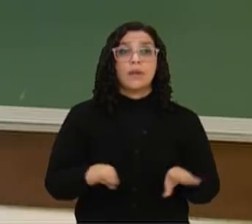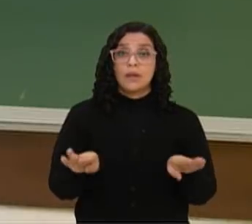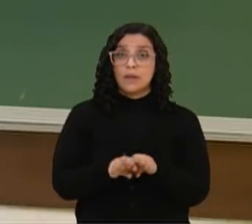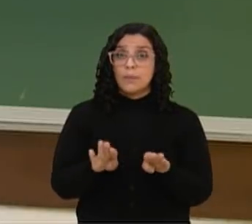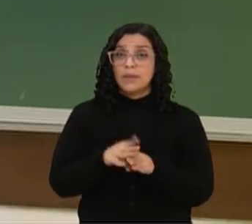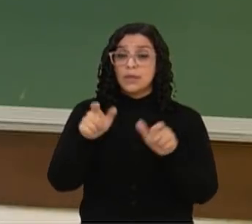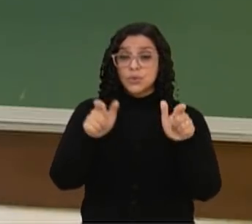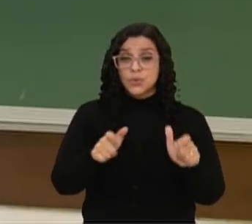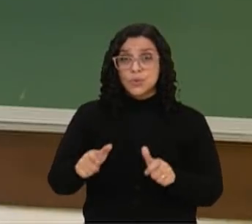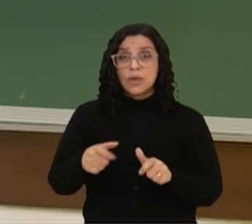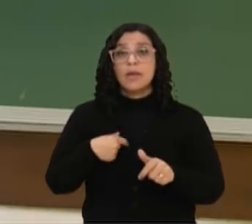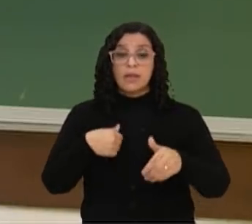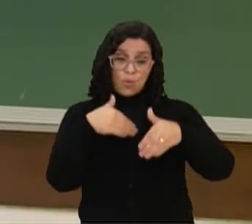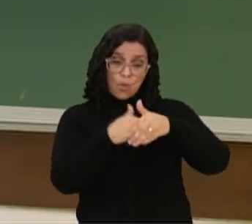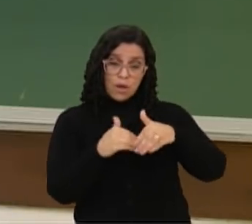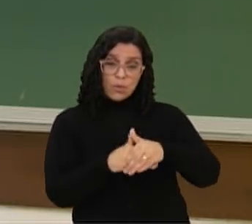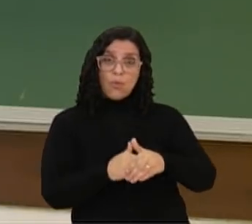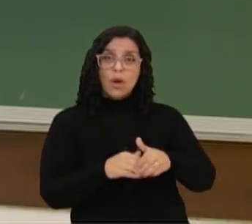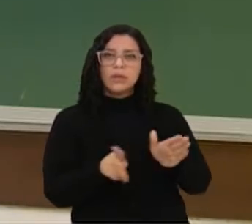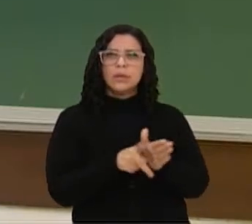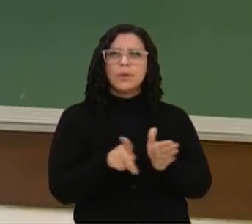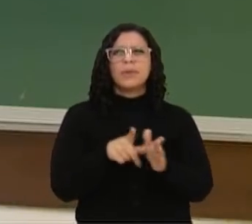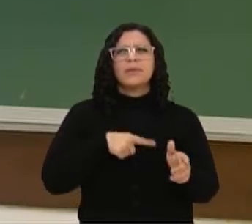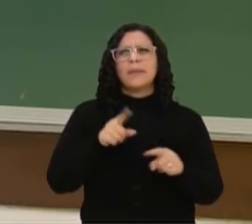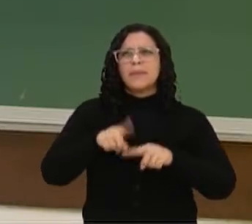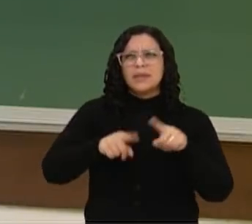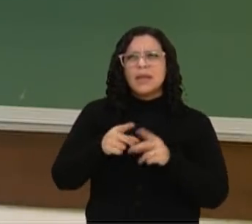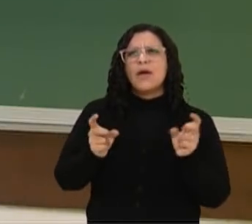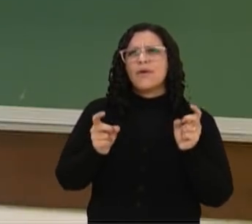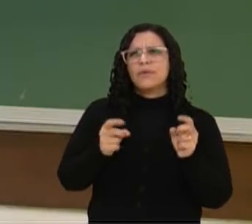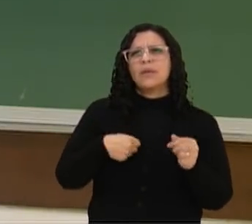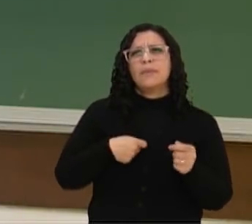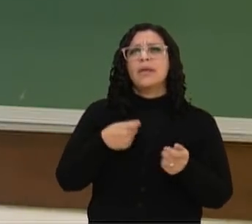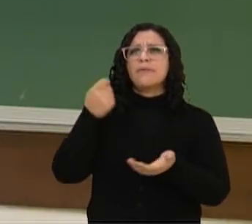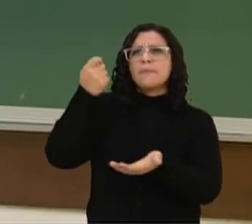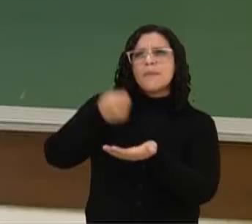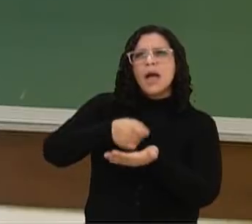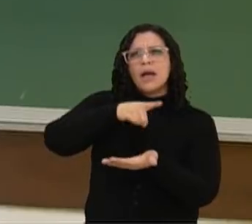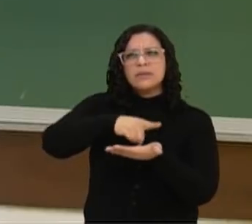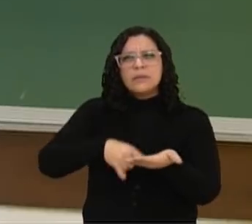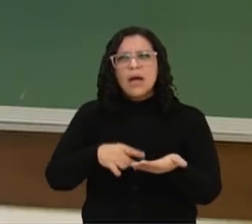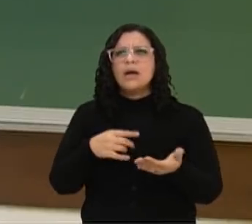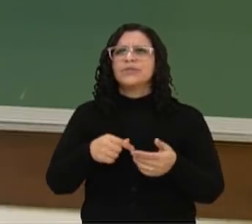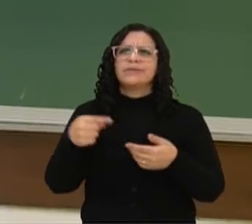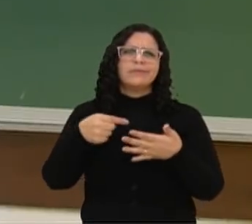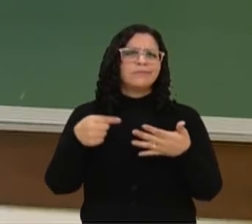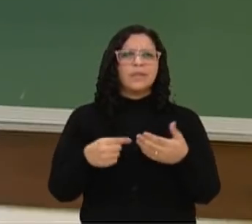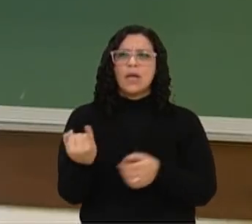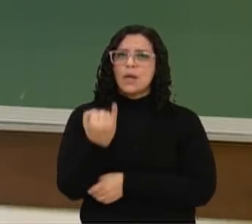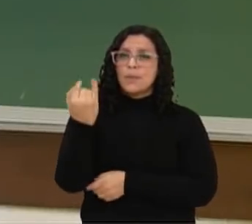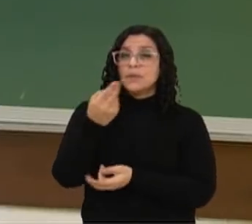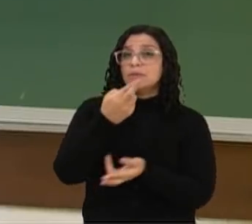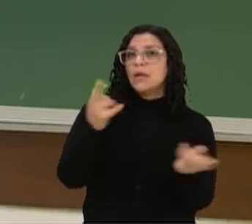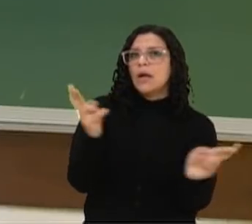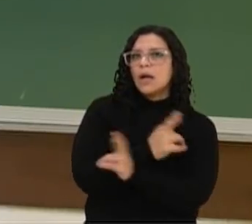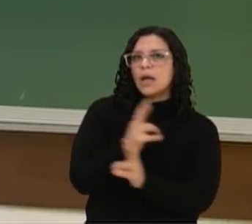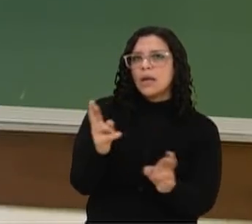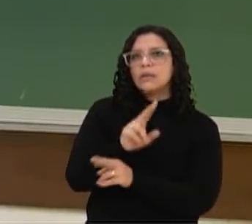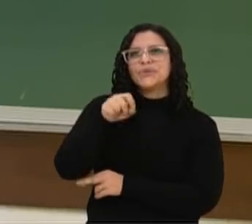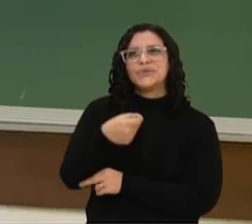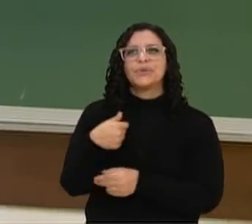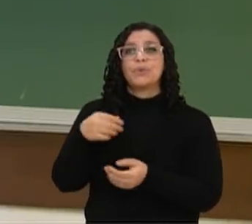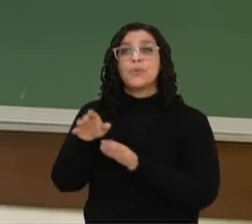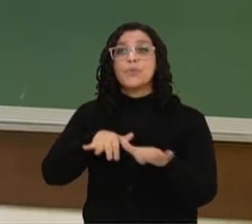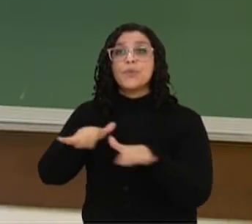Essas estações, elas fazem despachos de produtos, cobranças, enfim, tem uma importância e tem uma relação com